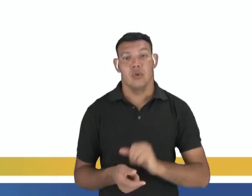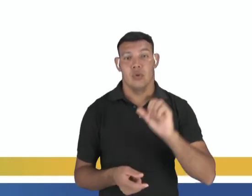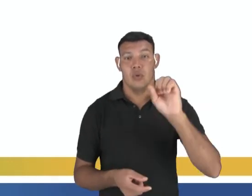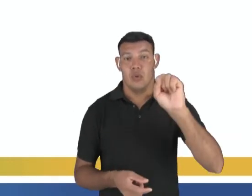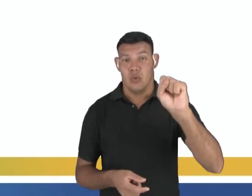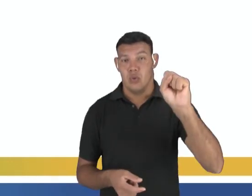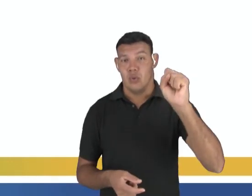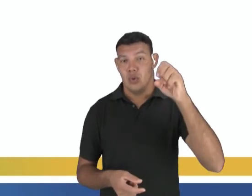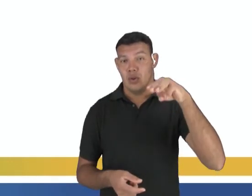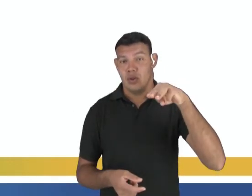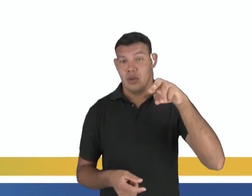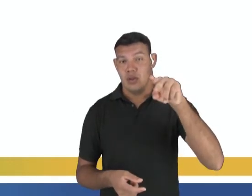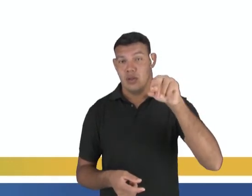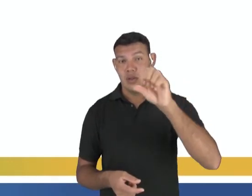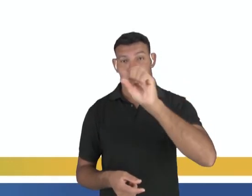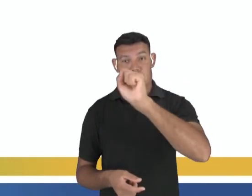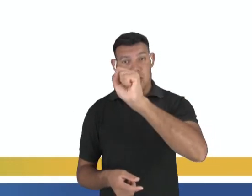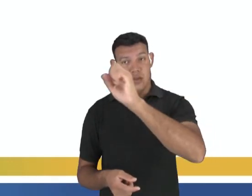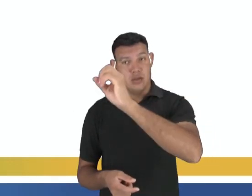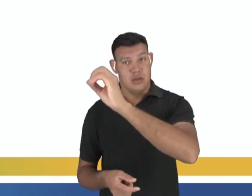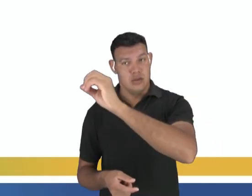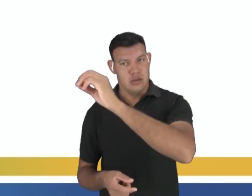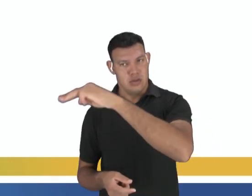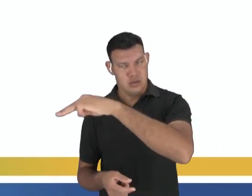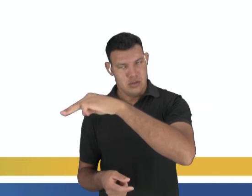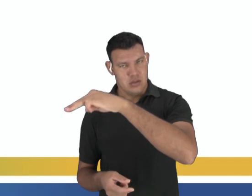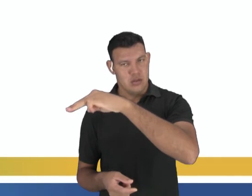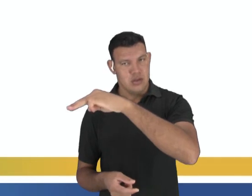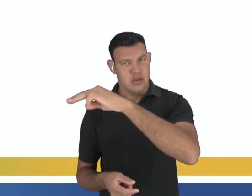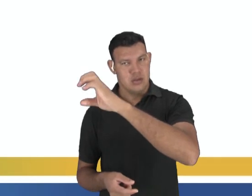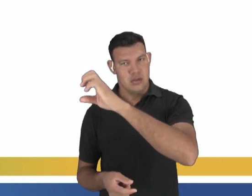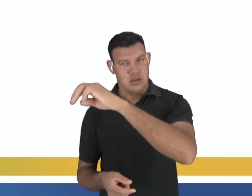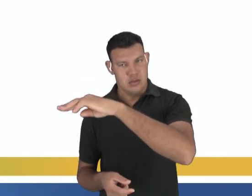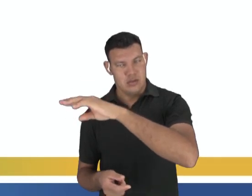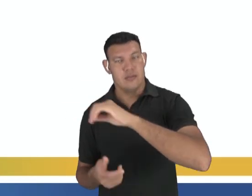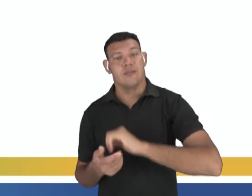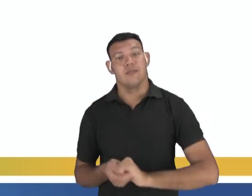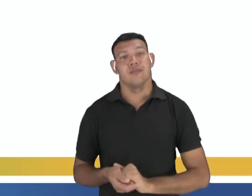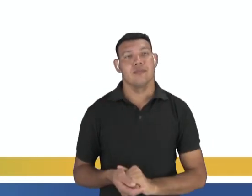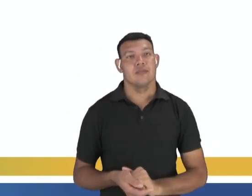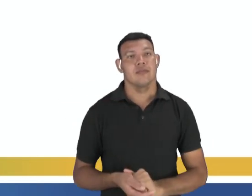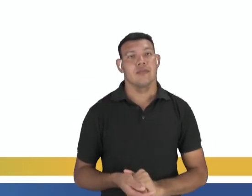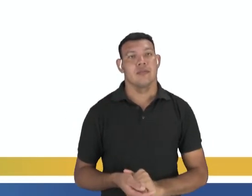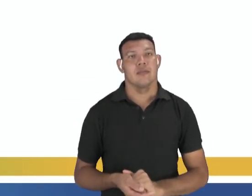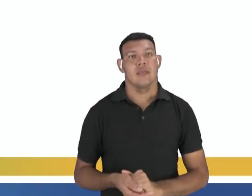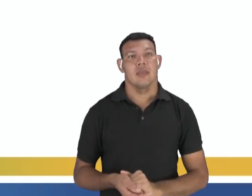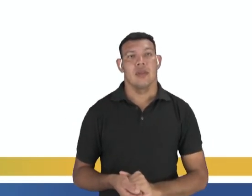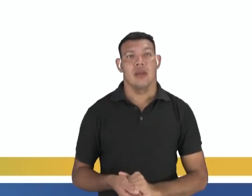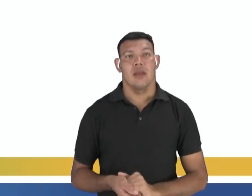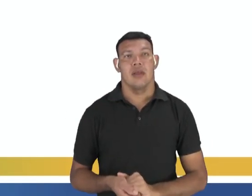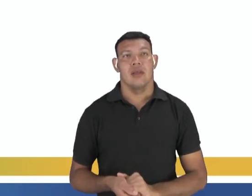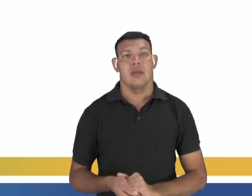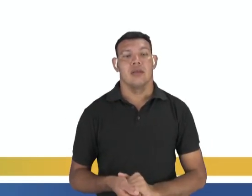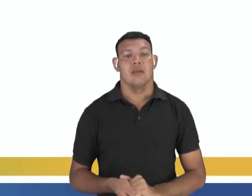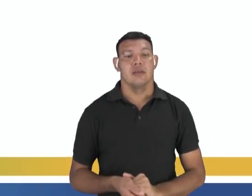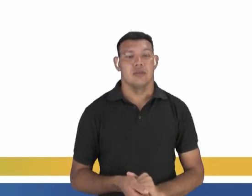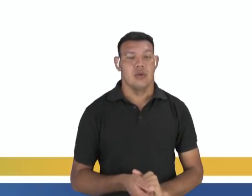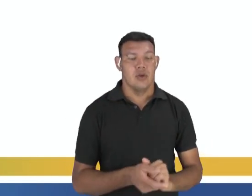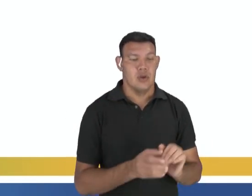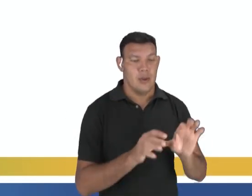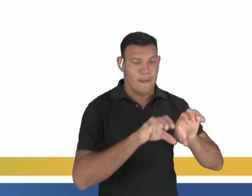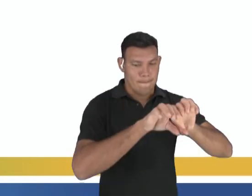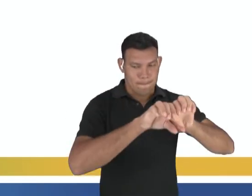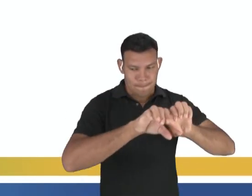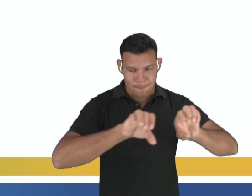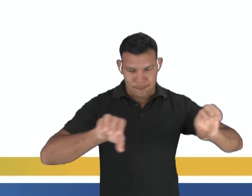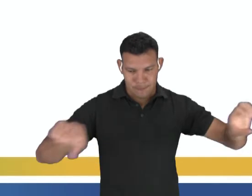centímetros então a barra de ferro em centímetro mede 800 se eu vou repartir ela em trinta e duas